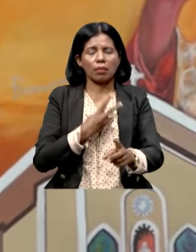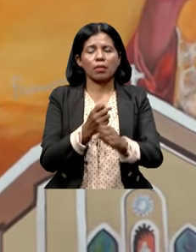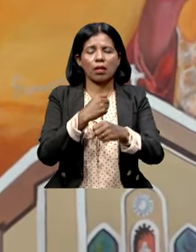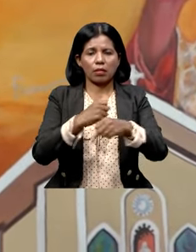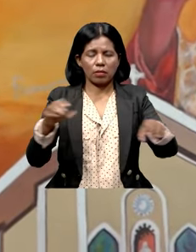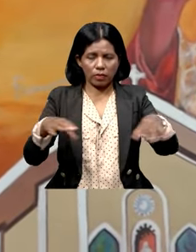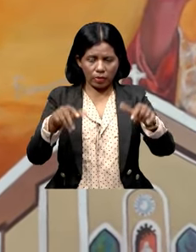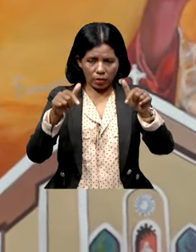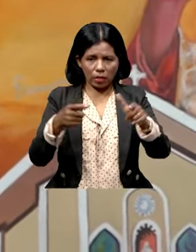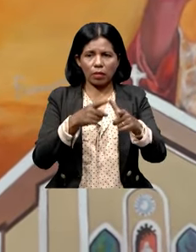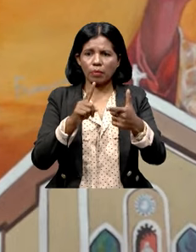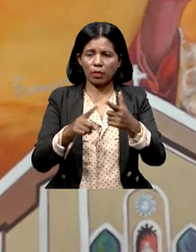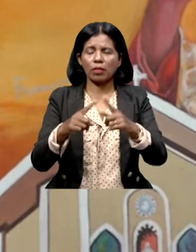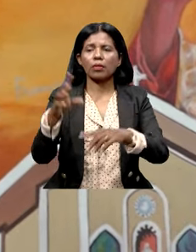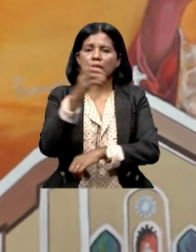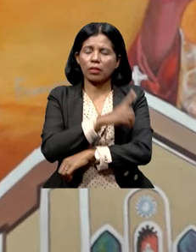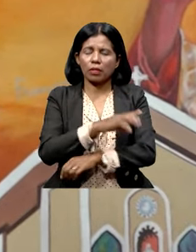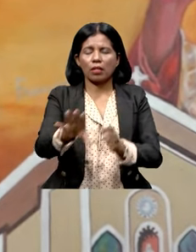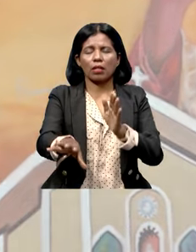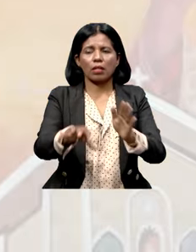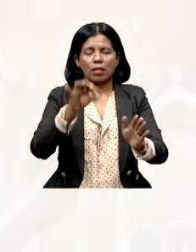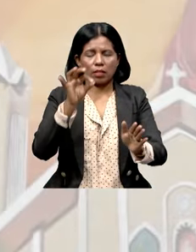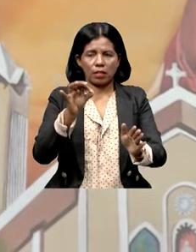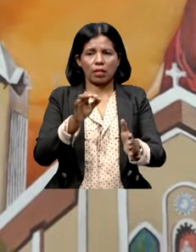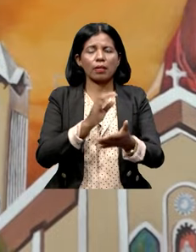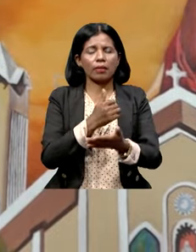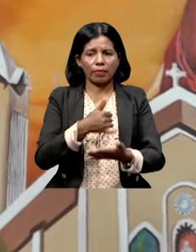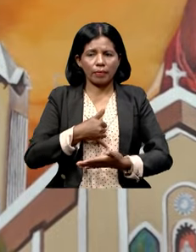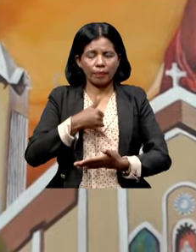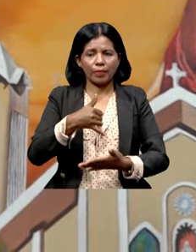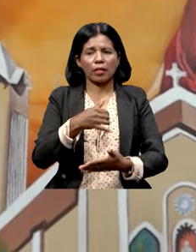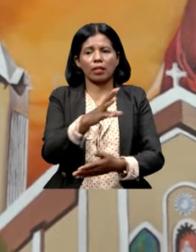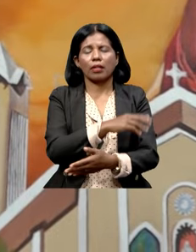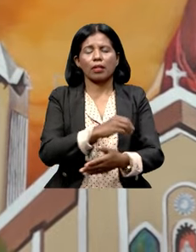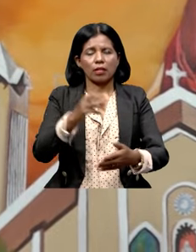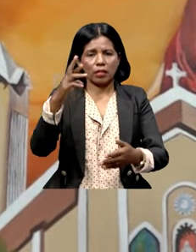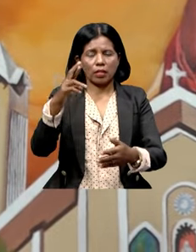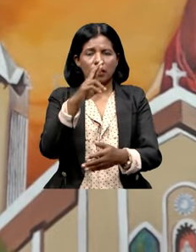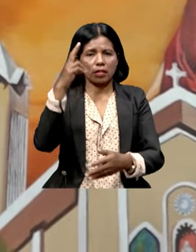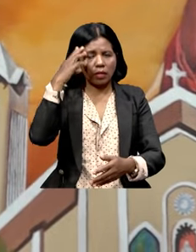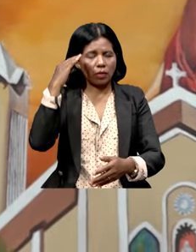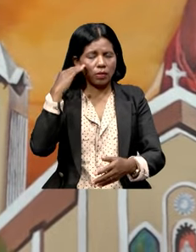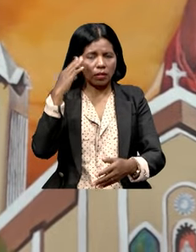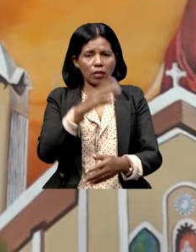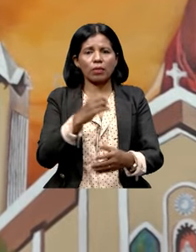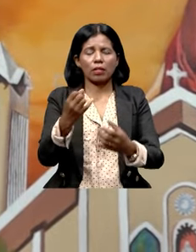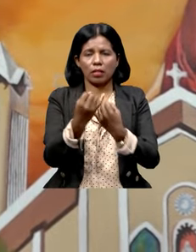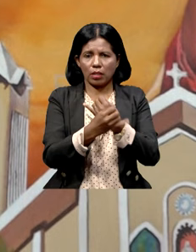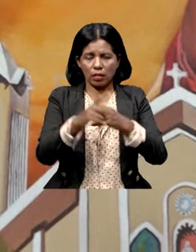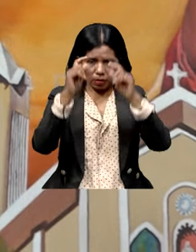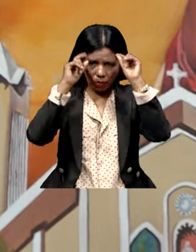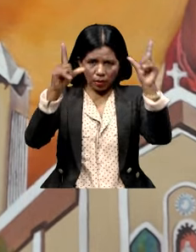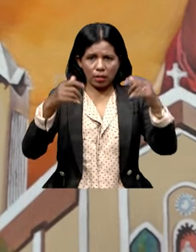e depois nós estamos com o coração. A República Coreia, nós, a República Democrática de Timor-Leste, e a